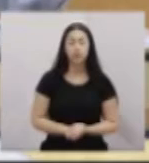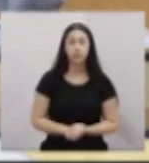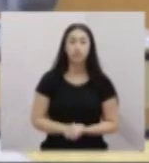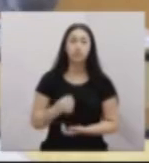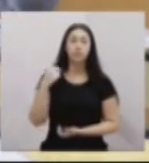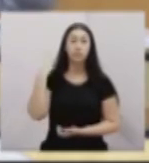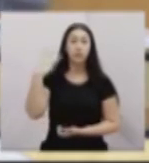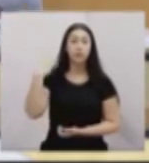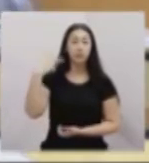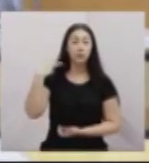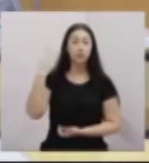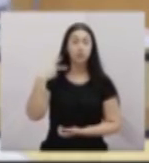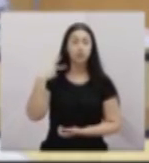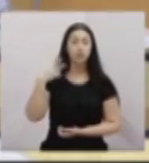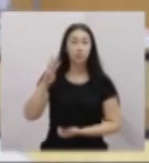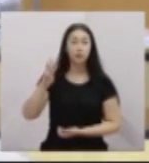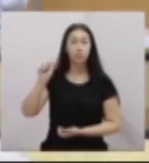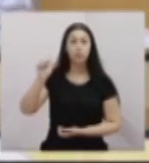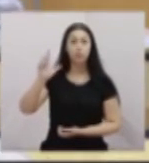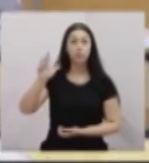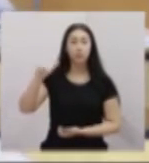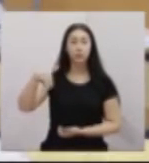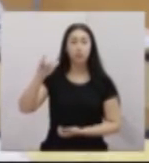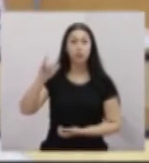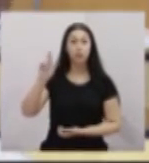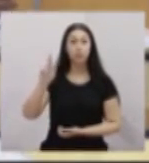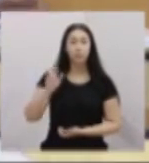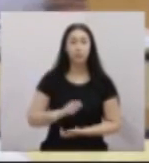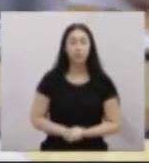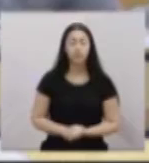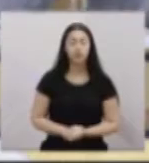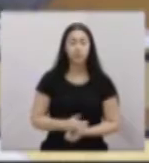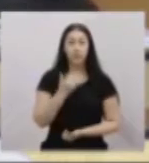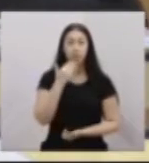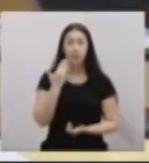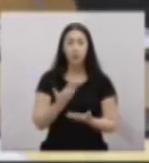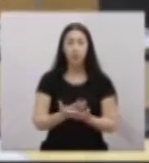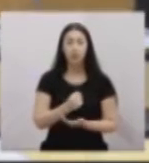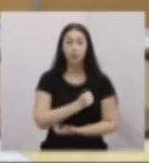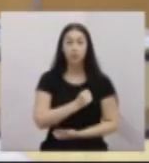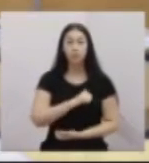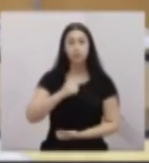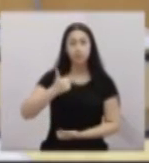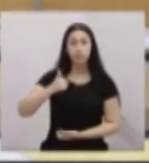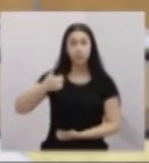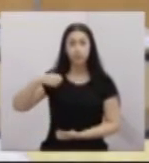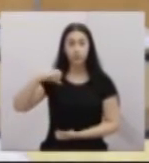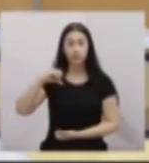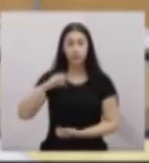subscrevemos. Autoria, vereador Valmir Parque Meia Lua. Requerimento